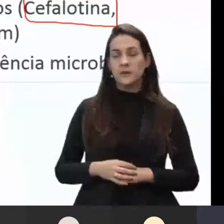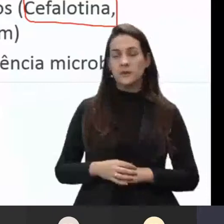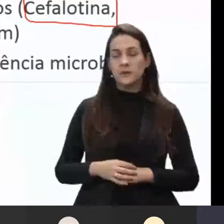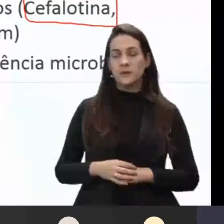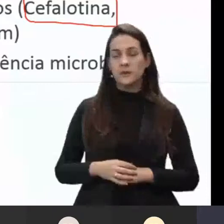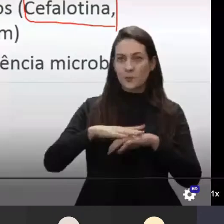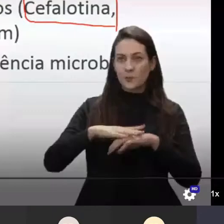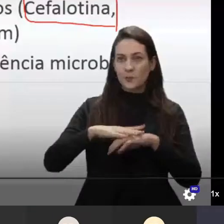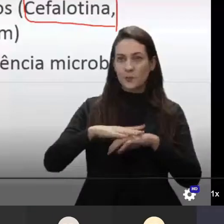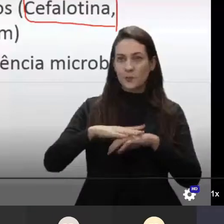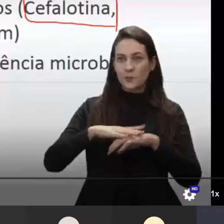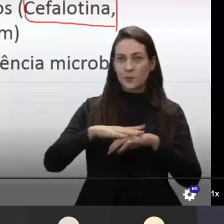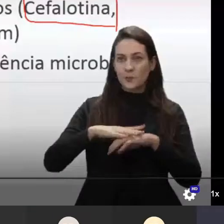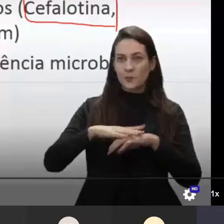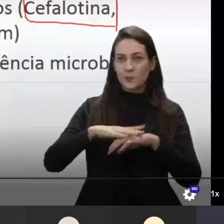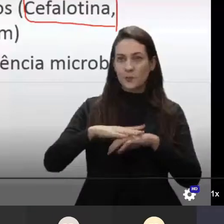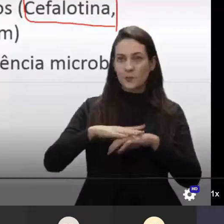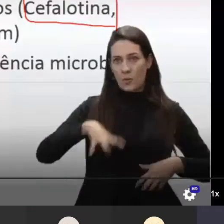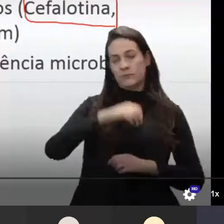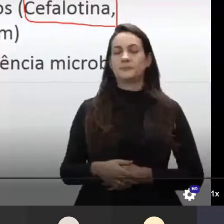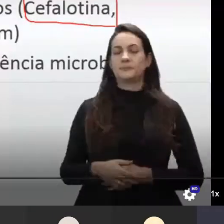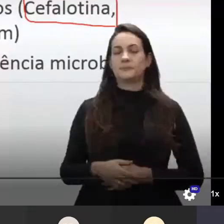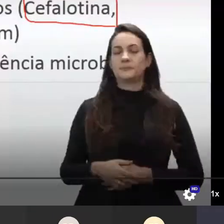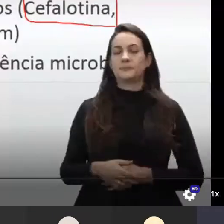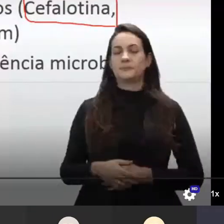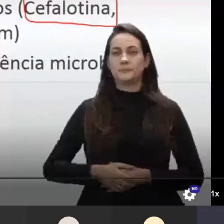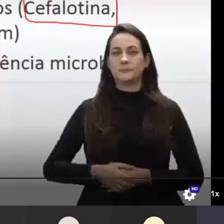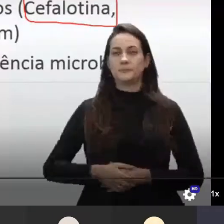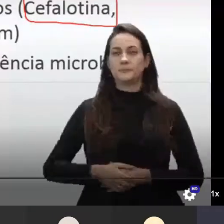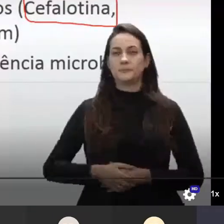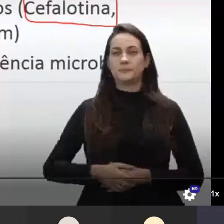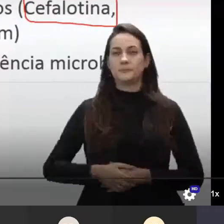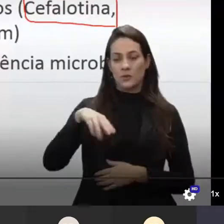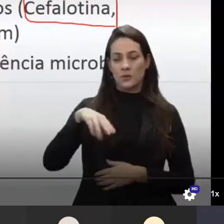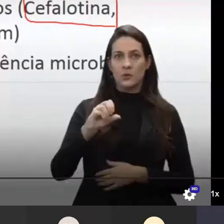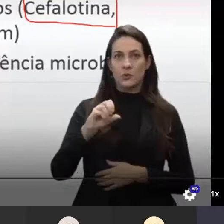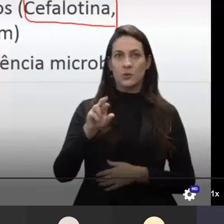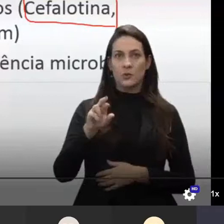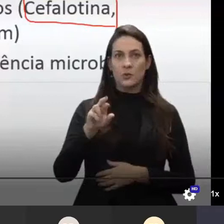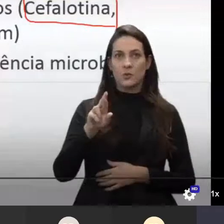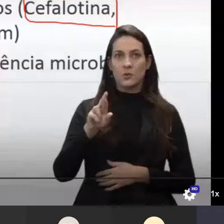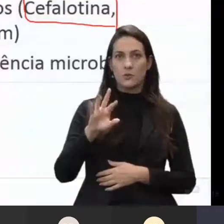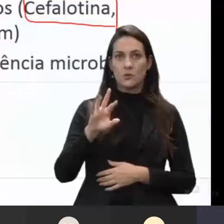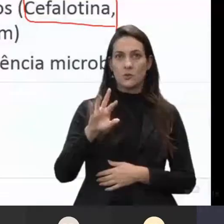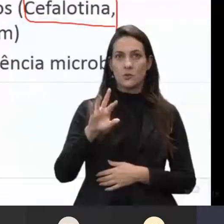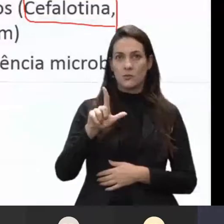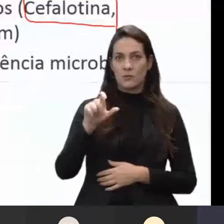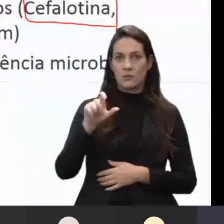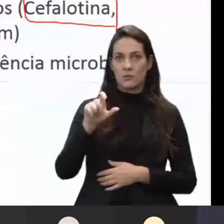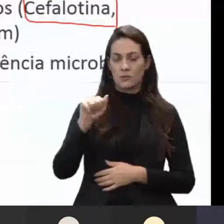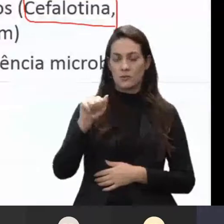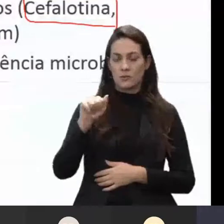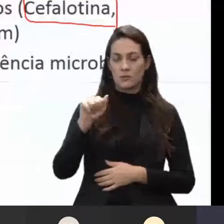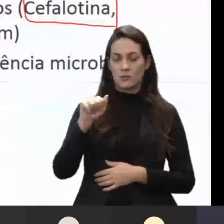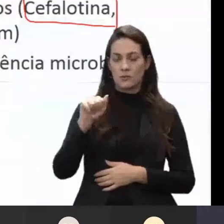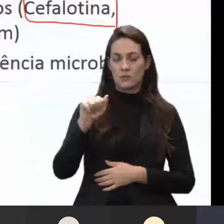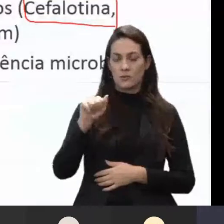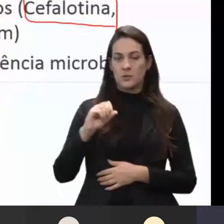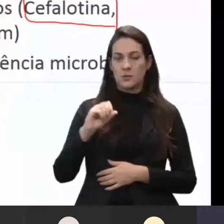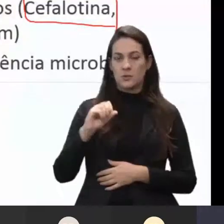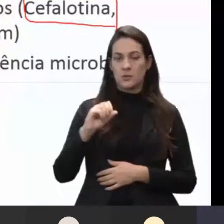O norfloxacino, ele é um antibiótico da classe das quinolonas e ele vai ser utilizado ali para